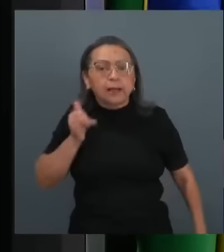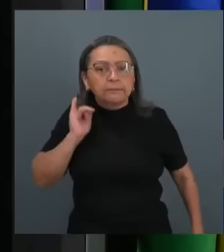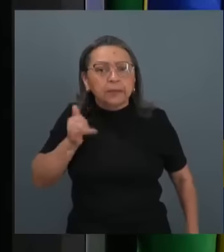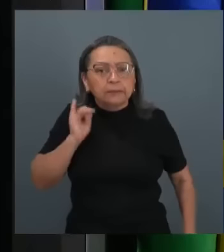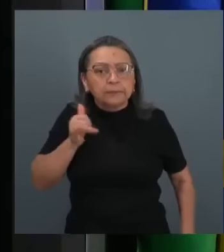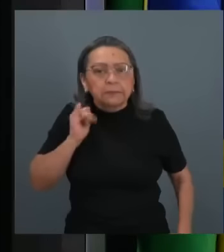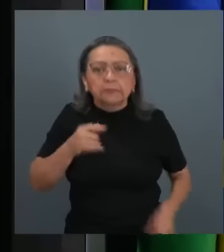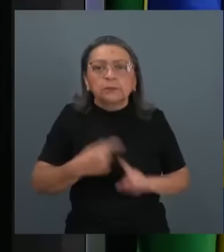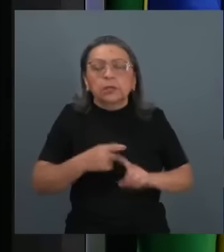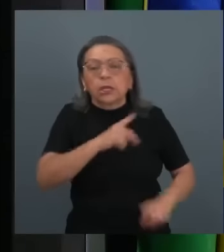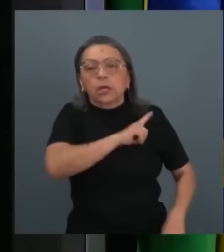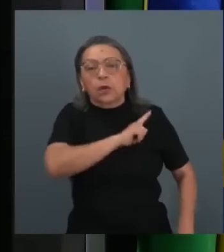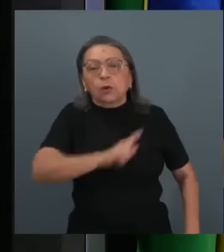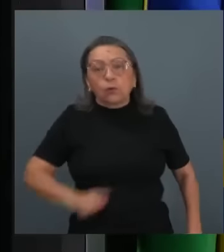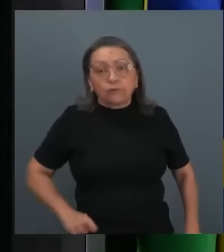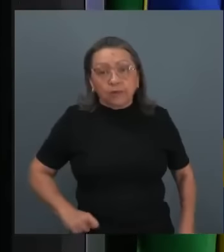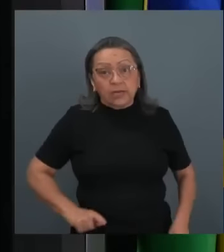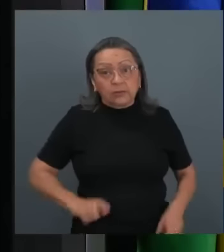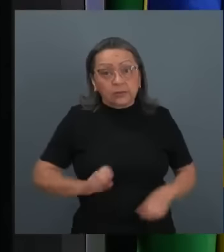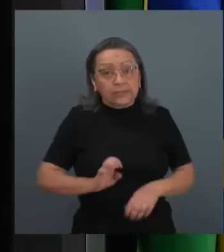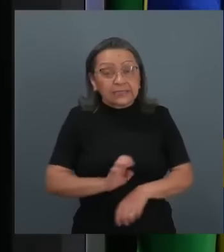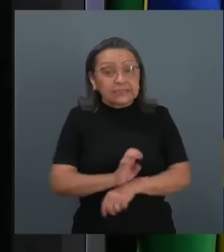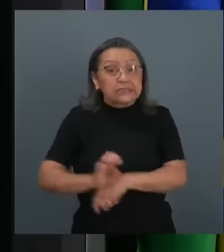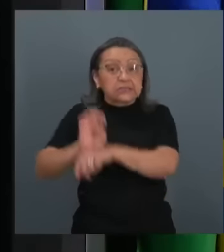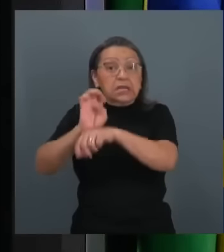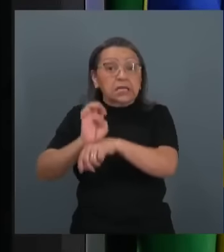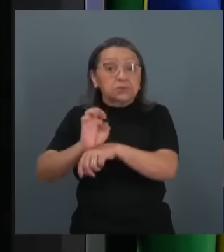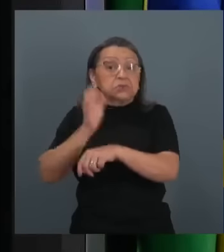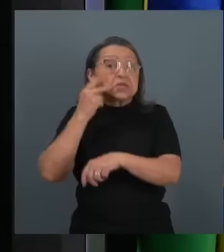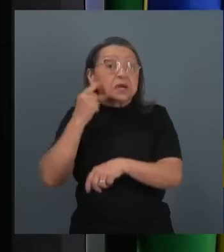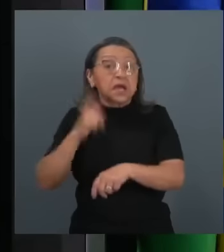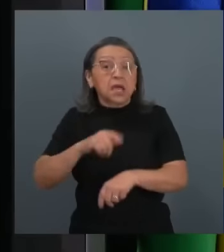Porque o governo é do PT lá, não se fala em chacina.